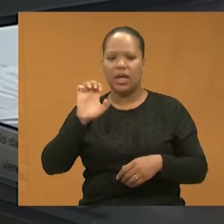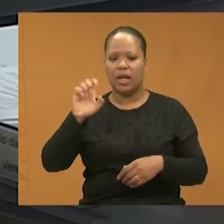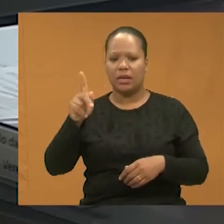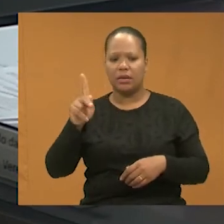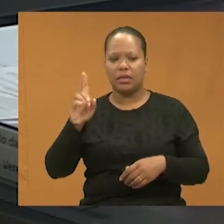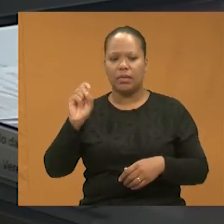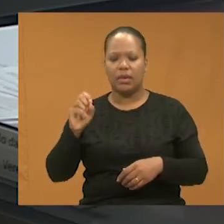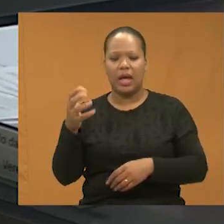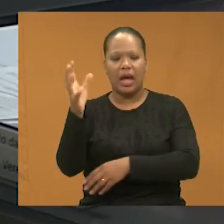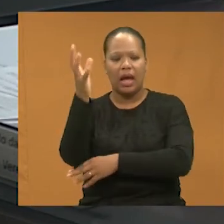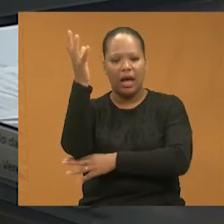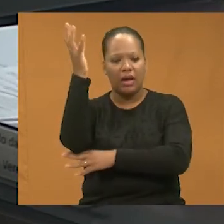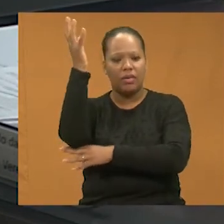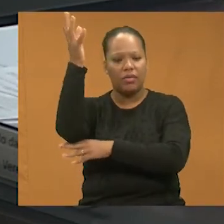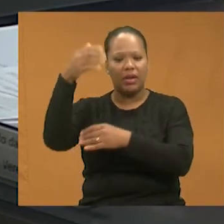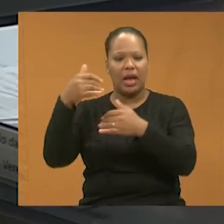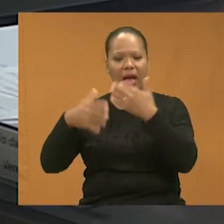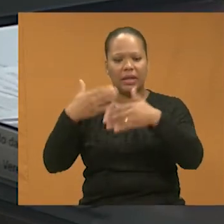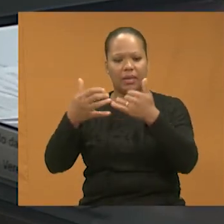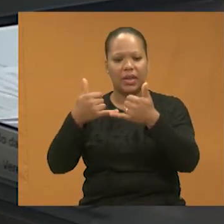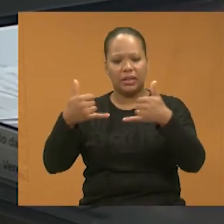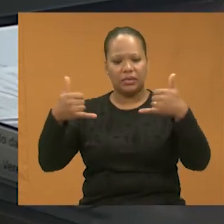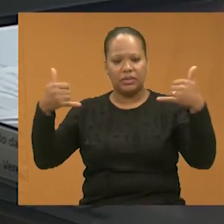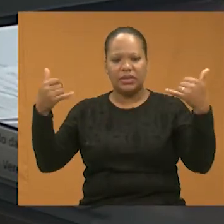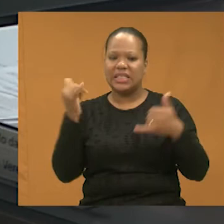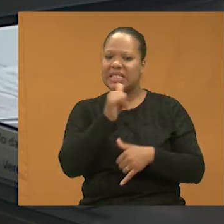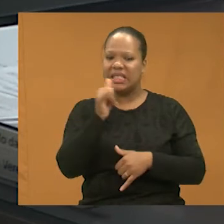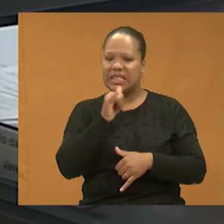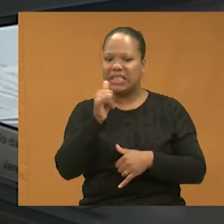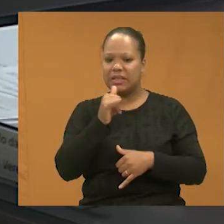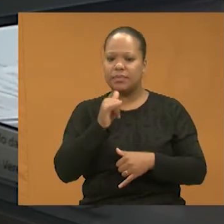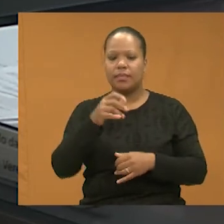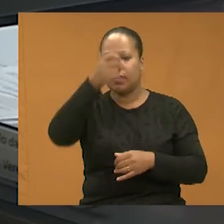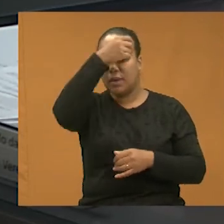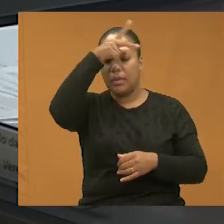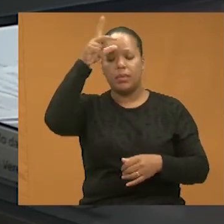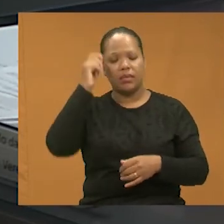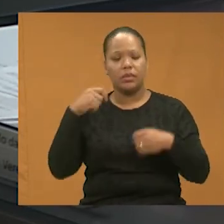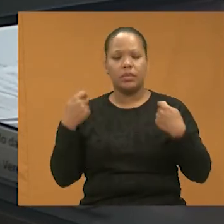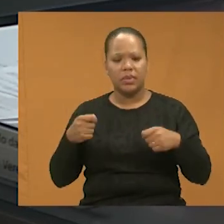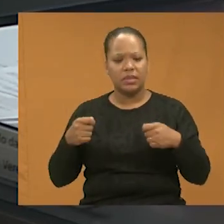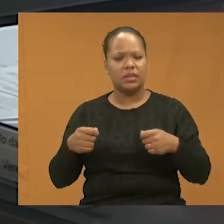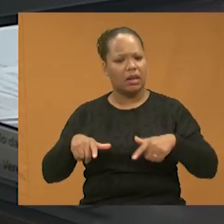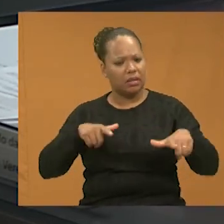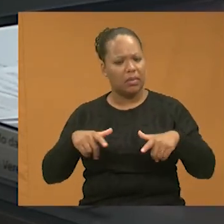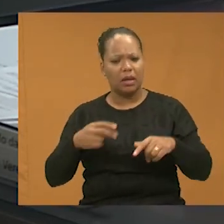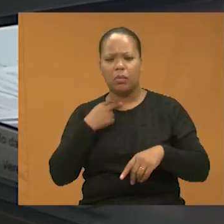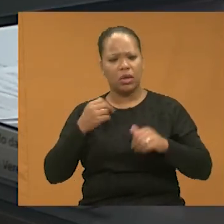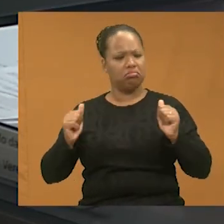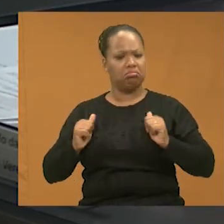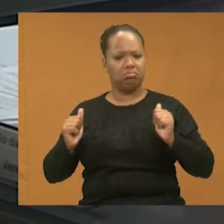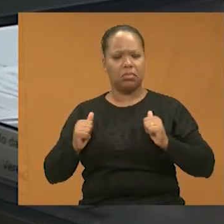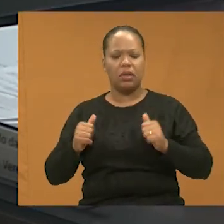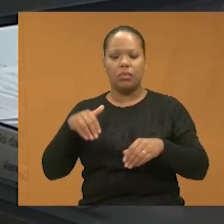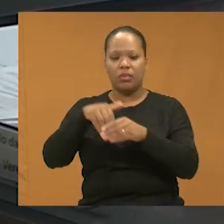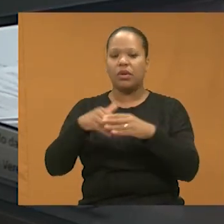exemplo, árvores crescem, entrelaçadas nos fios elétricos, enfim. Então, a prefeitura precisa sair do comodismo. Quero encaminhar meu voto